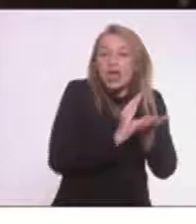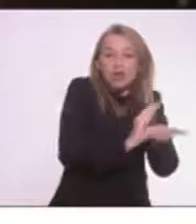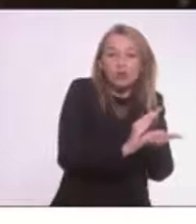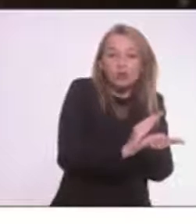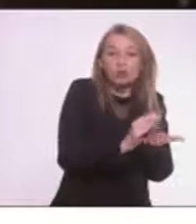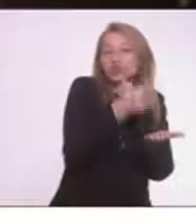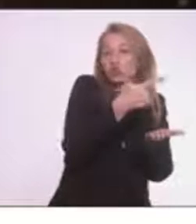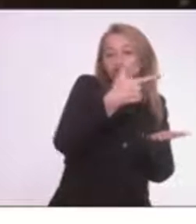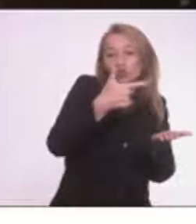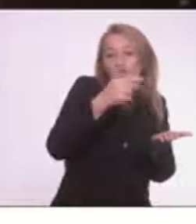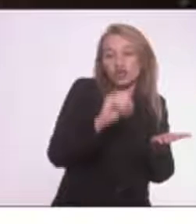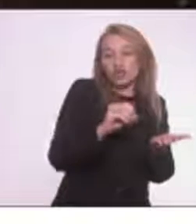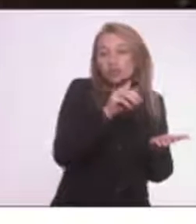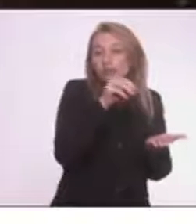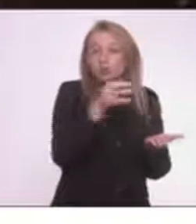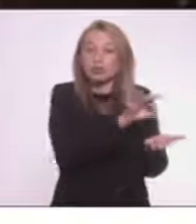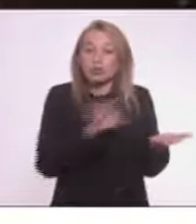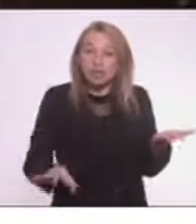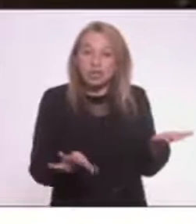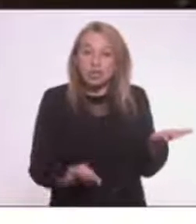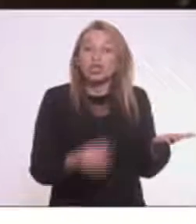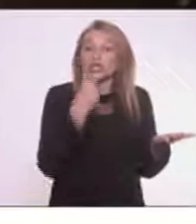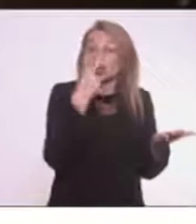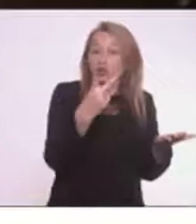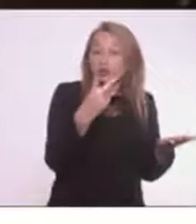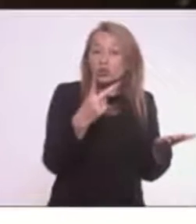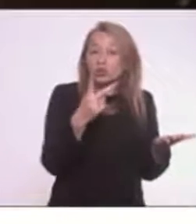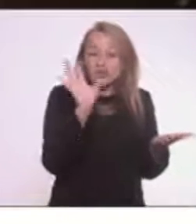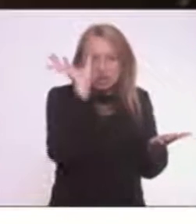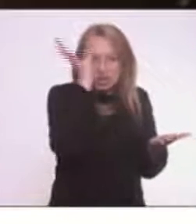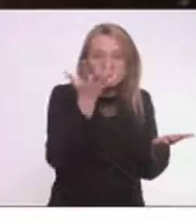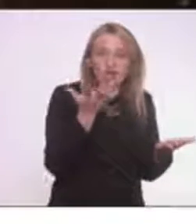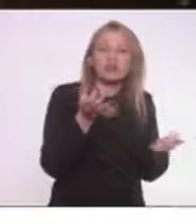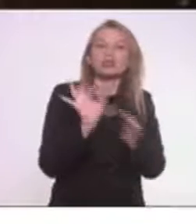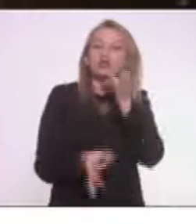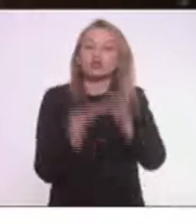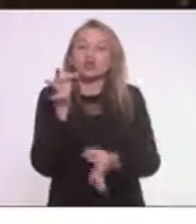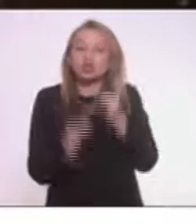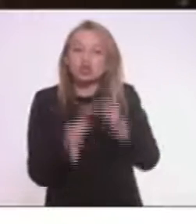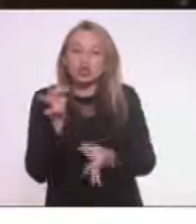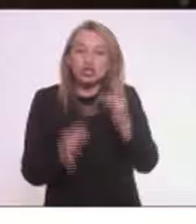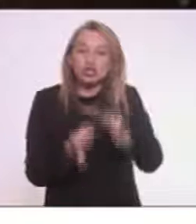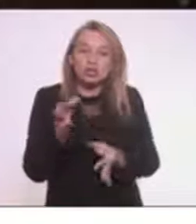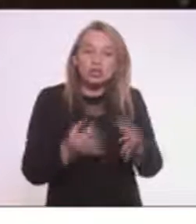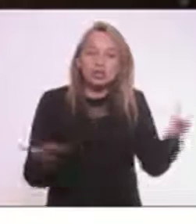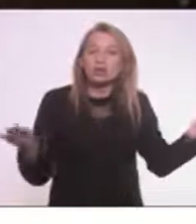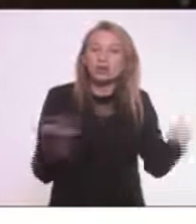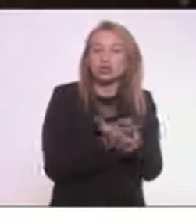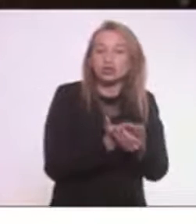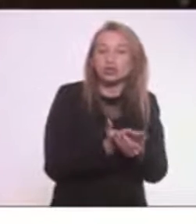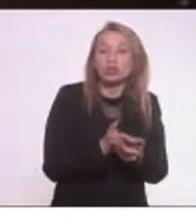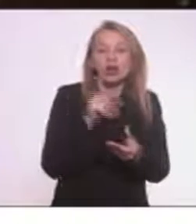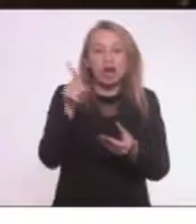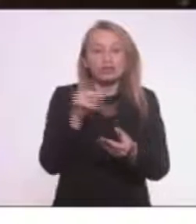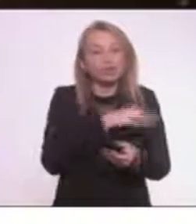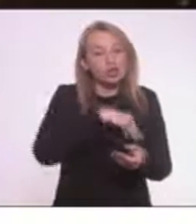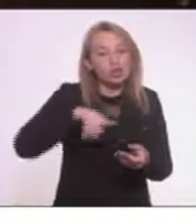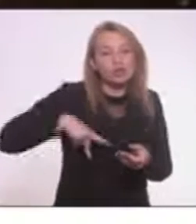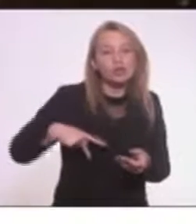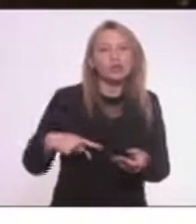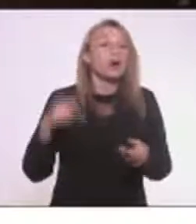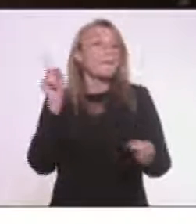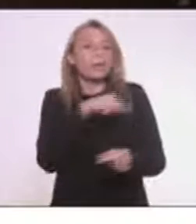dos 20% constitucionais. Tem 2 decisões na Justiça de ações movidas pelo Ministério Público